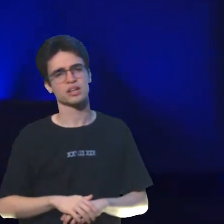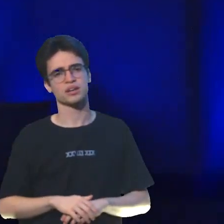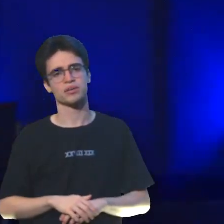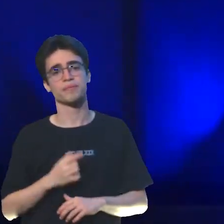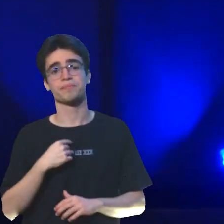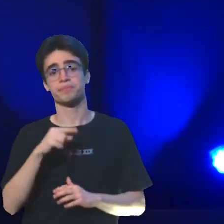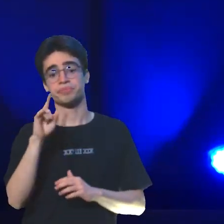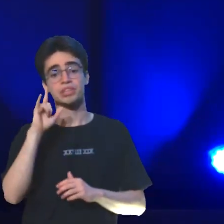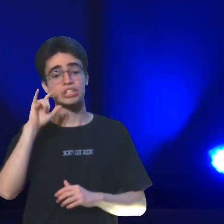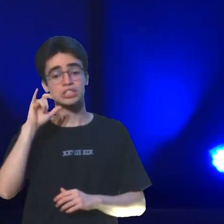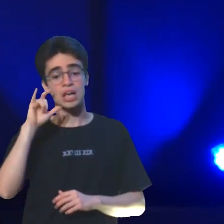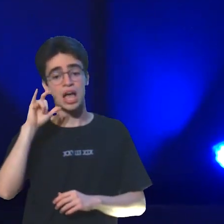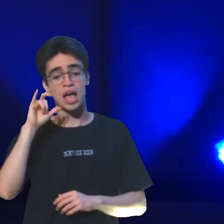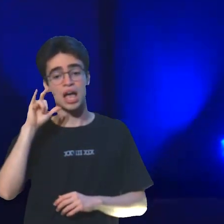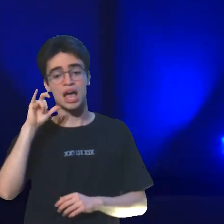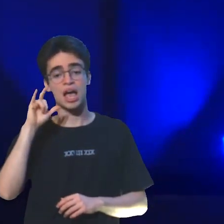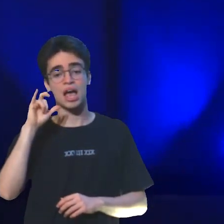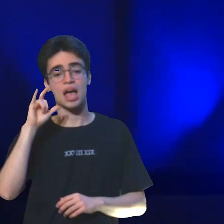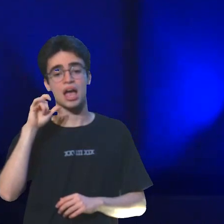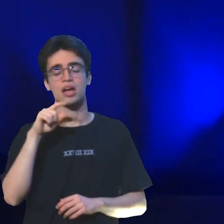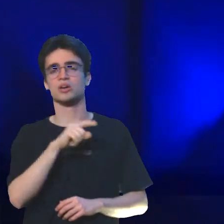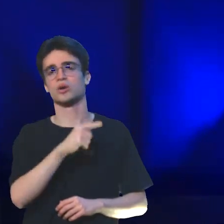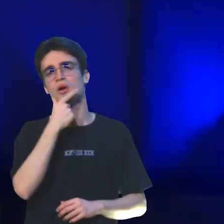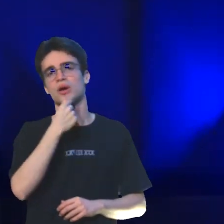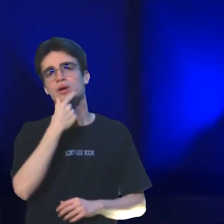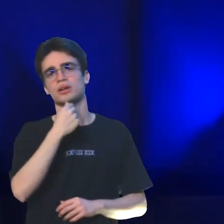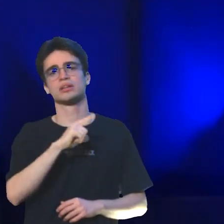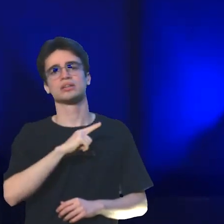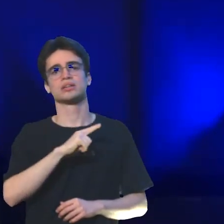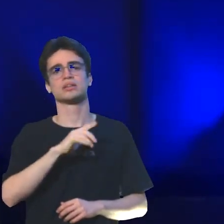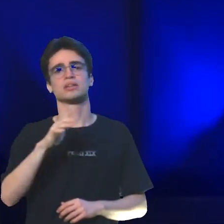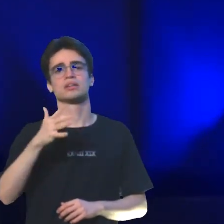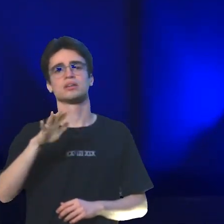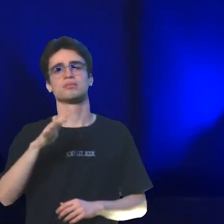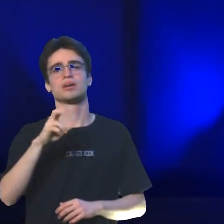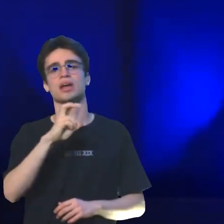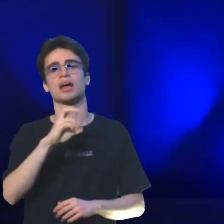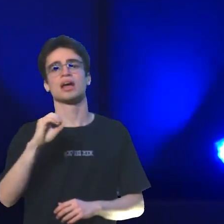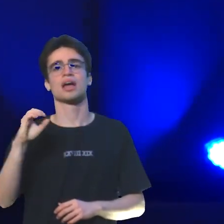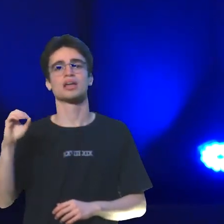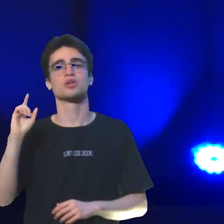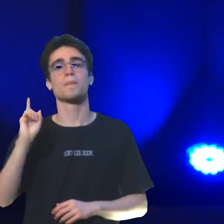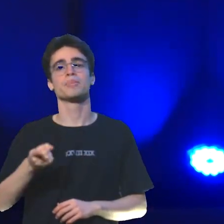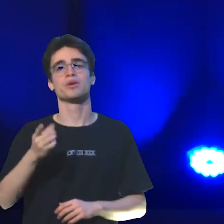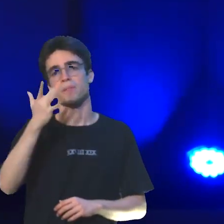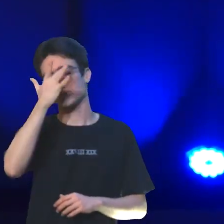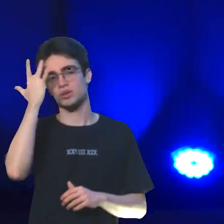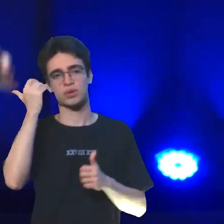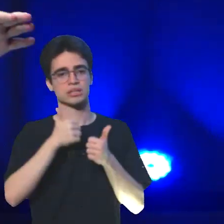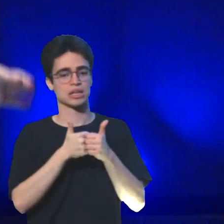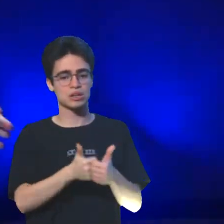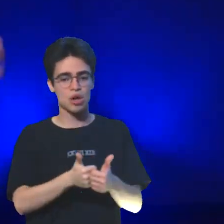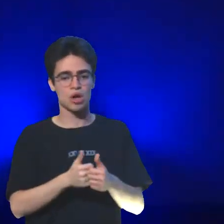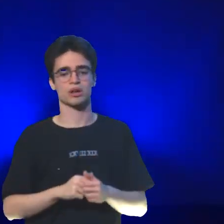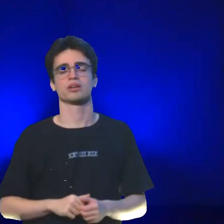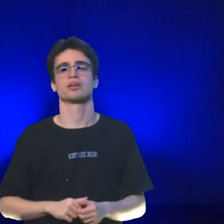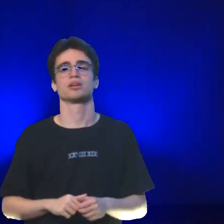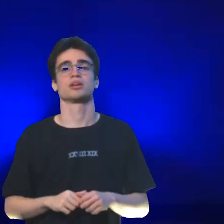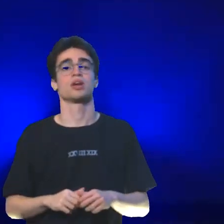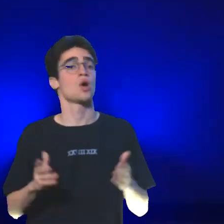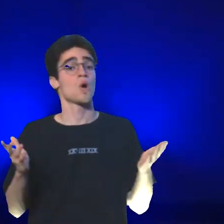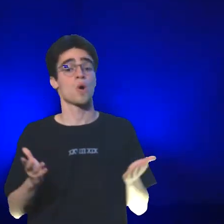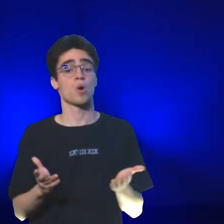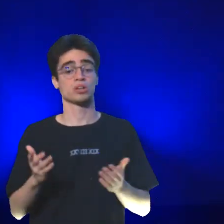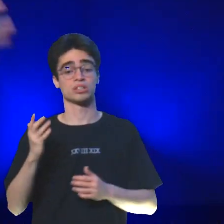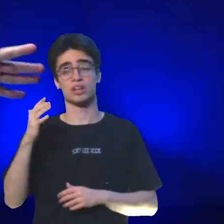Fui no Instagram do menino. O bicho tem lá quase 500 mil seguidores. Hoje em dia a fama